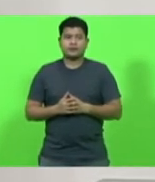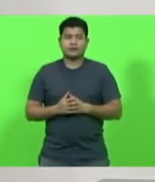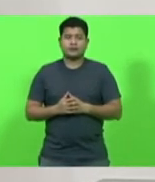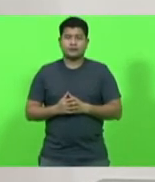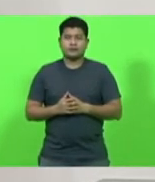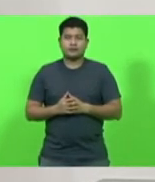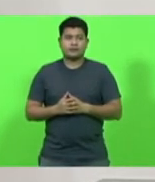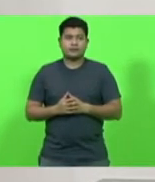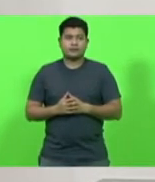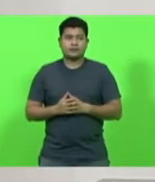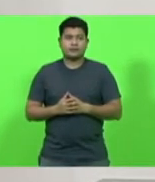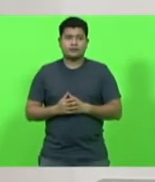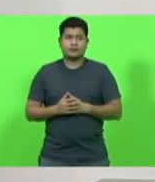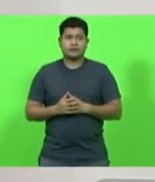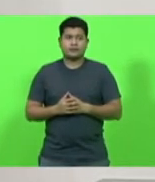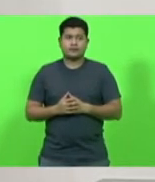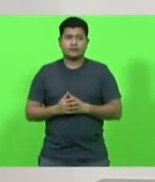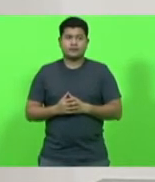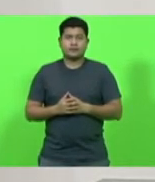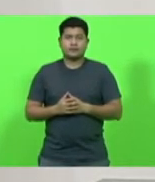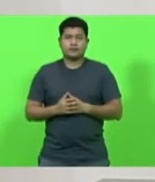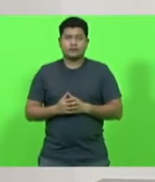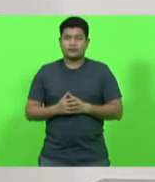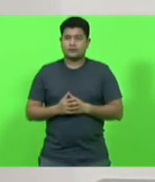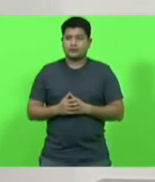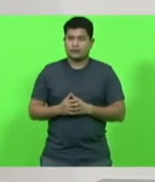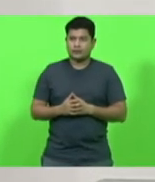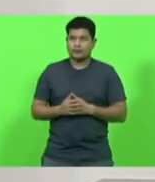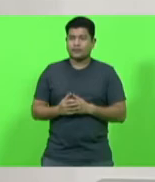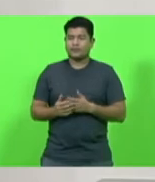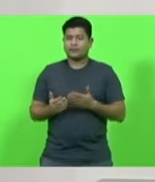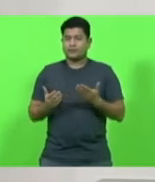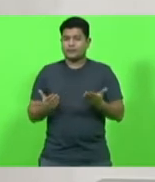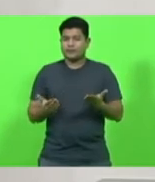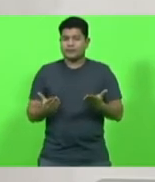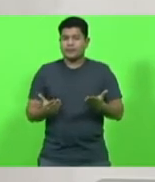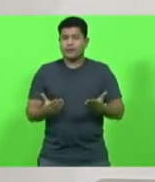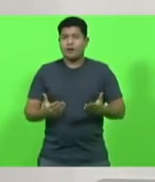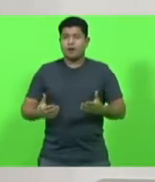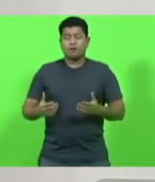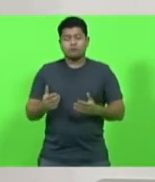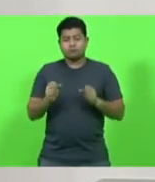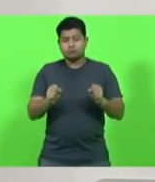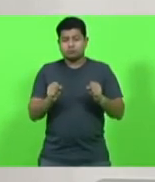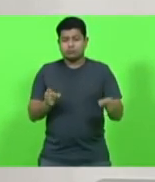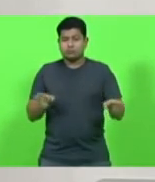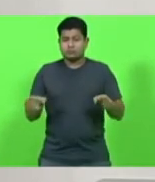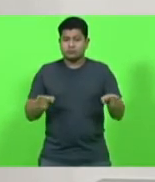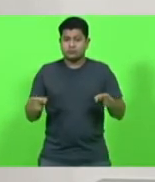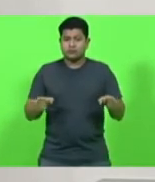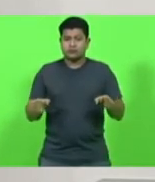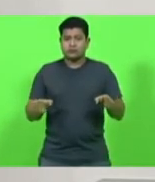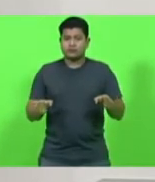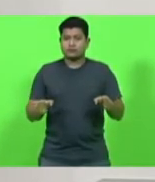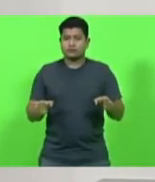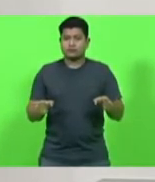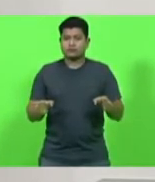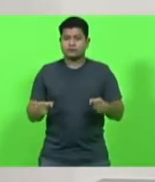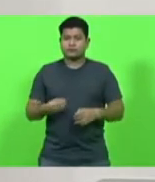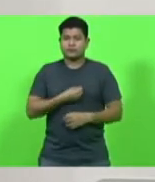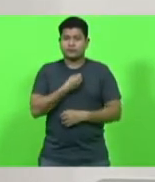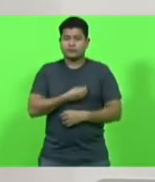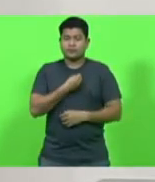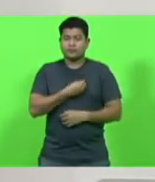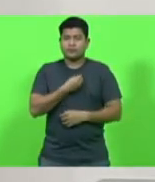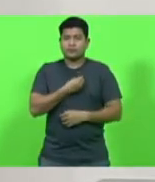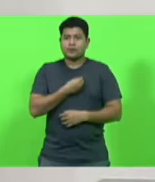Paciente ostomizado é aquele que, por algum período ou por toda a sua vida, precisa usar uma